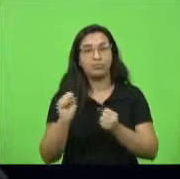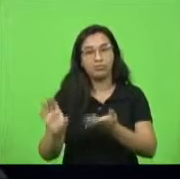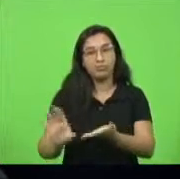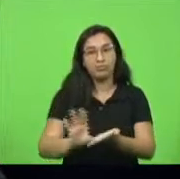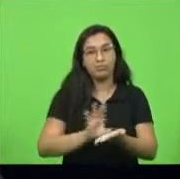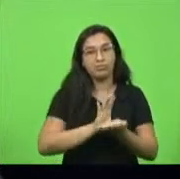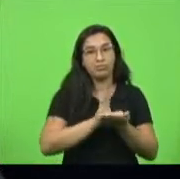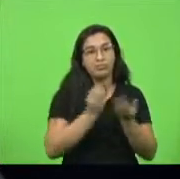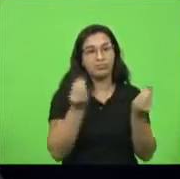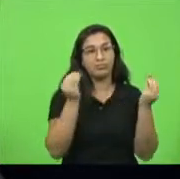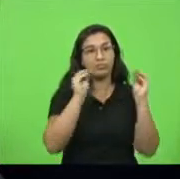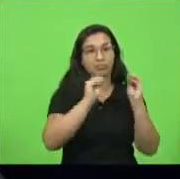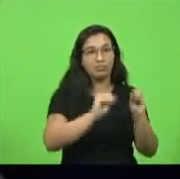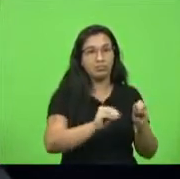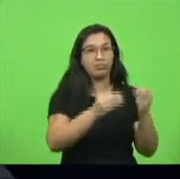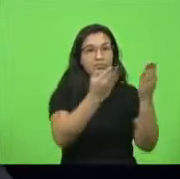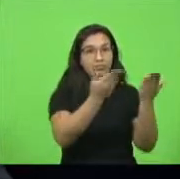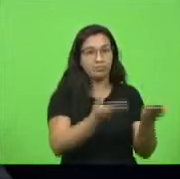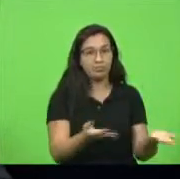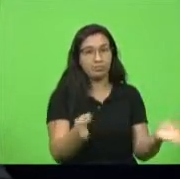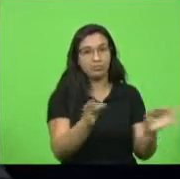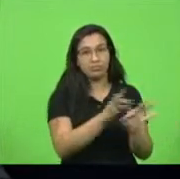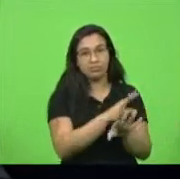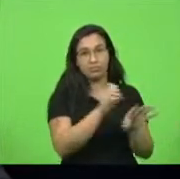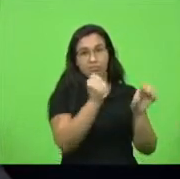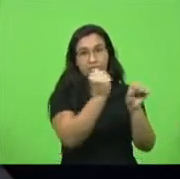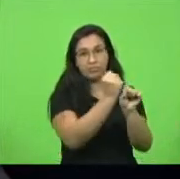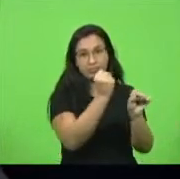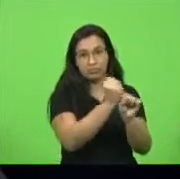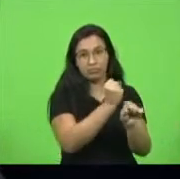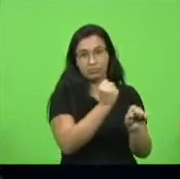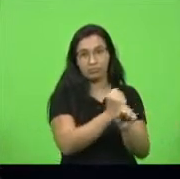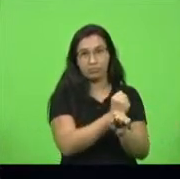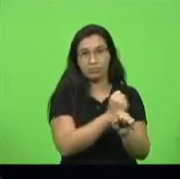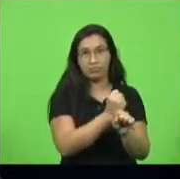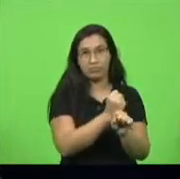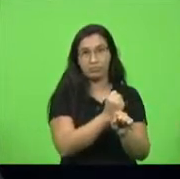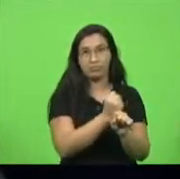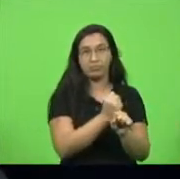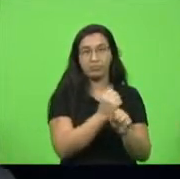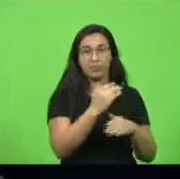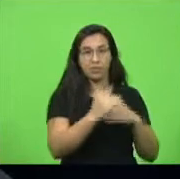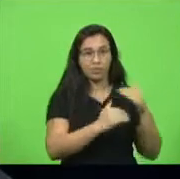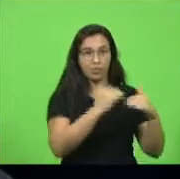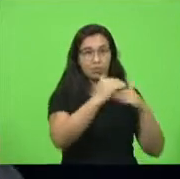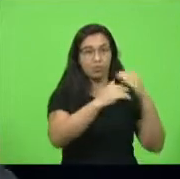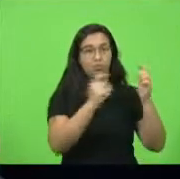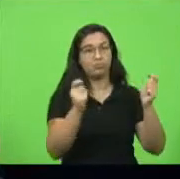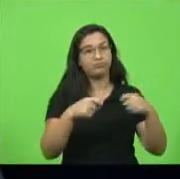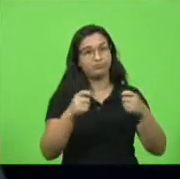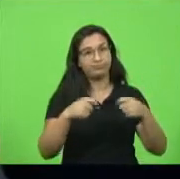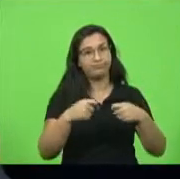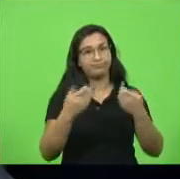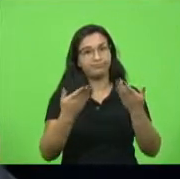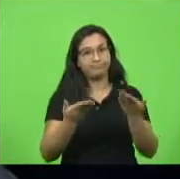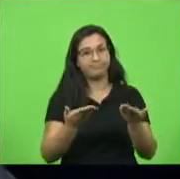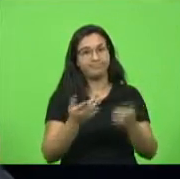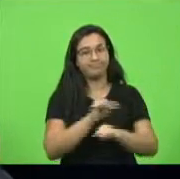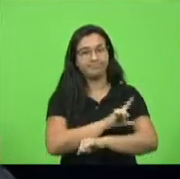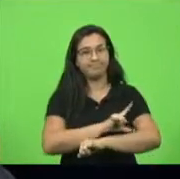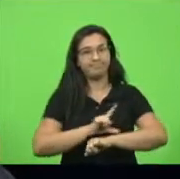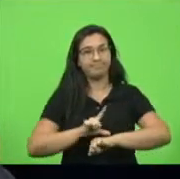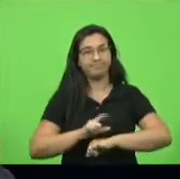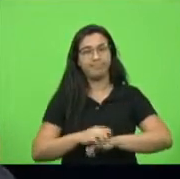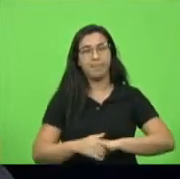destinados para a conclusão do complexo Ponte Grande e, assim, trazer um desenvolvimento muito grande para a nossa cidade. Por